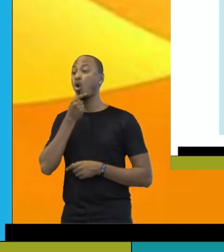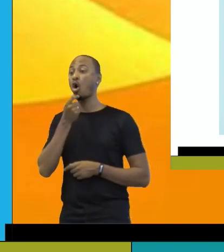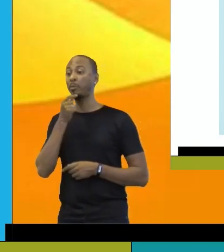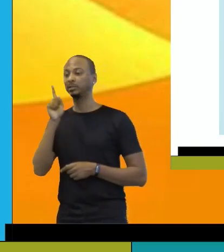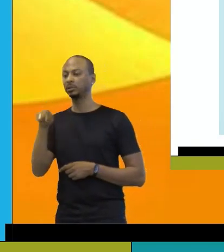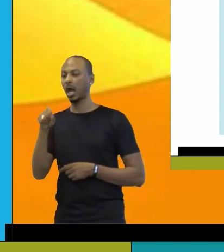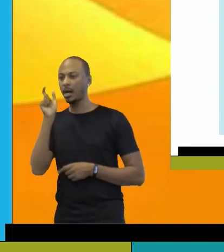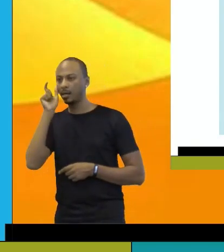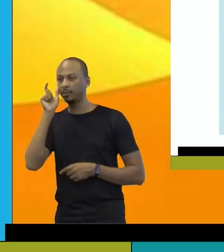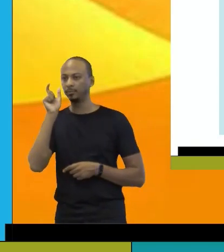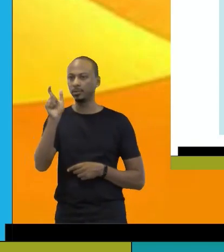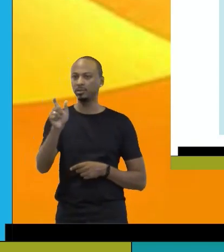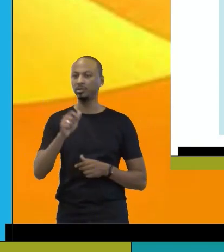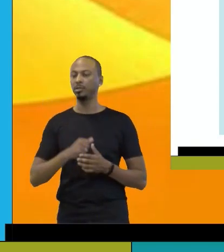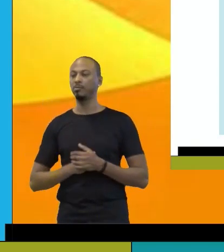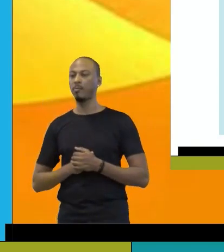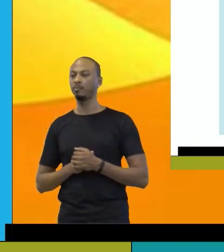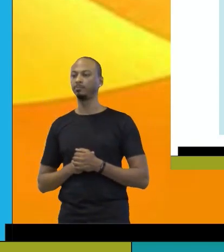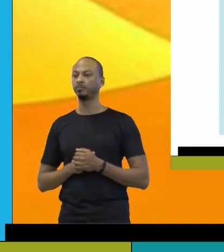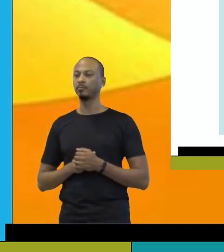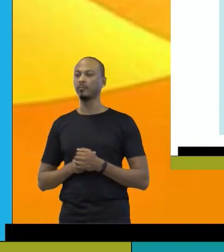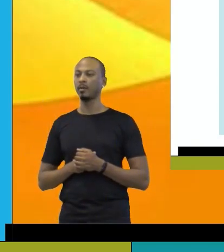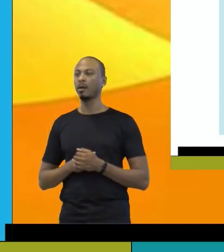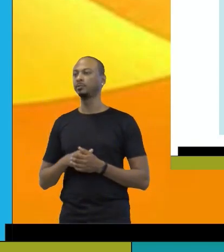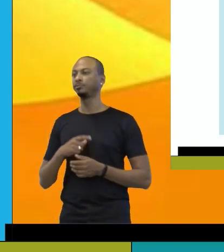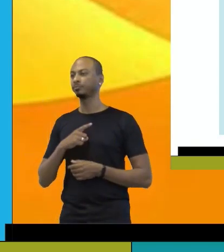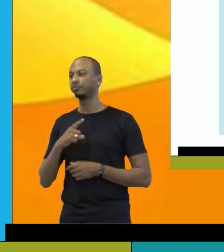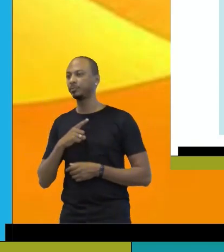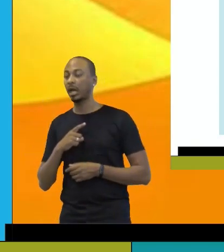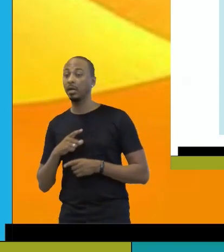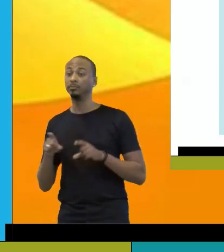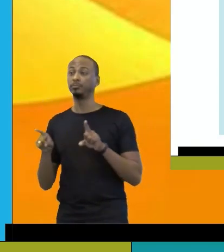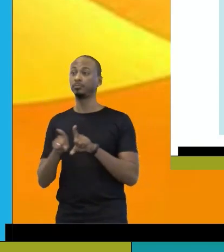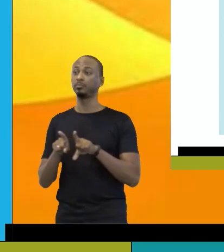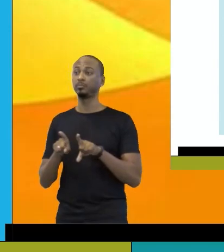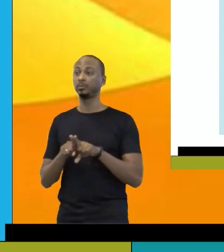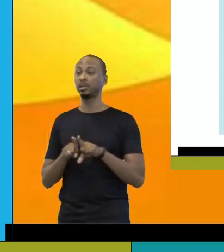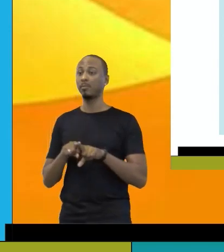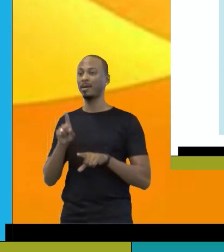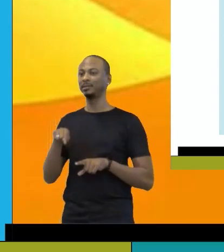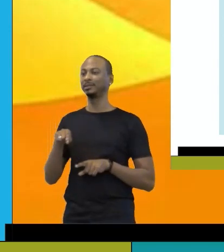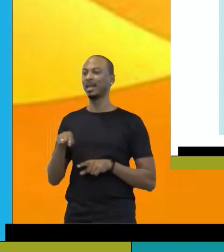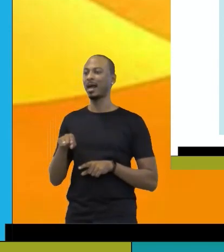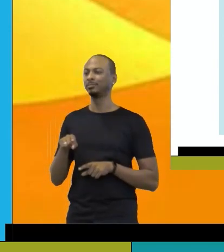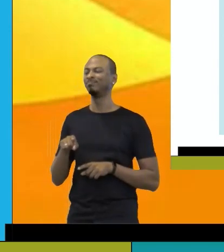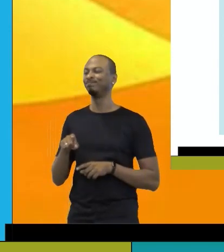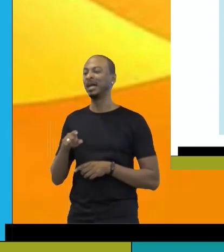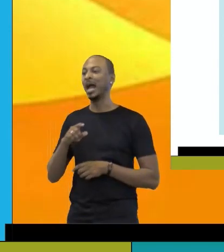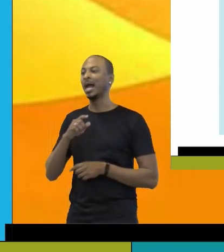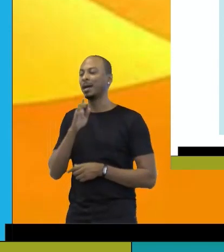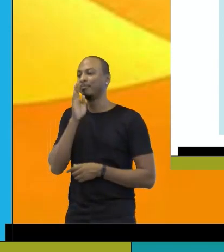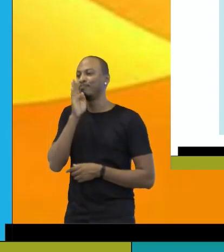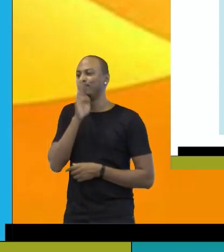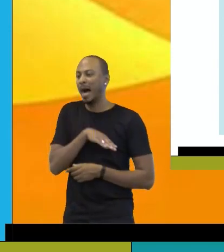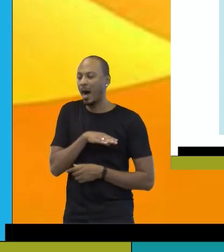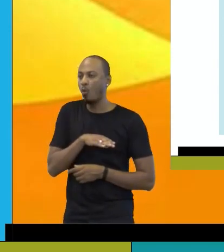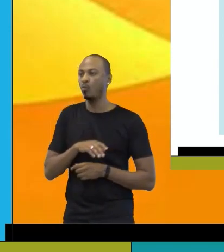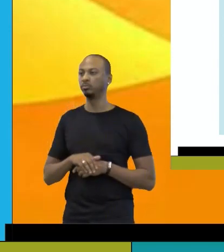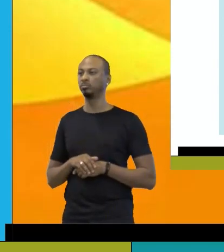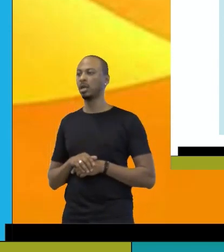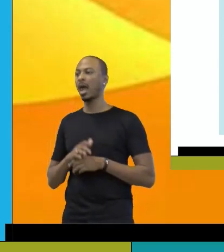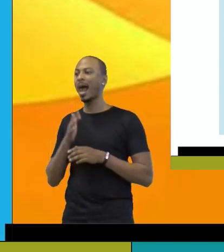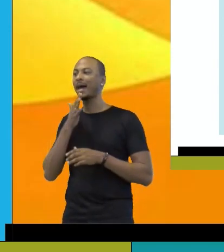interesseiro, o homem ele é volúvel, o homem ele é mau por natureza, o homem ele